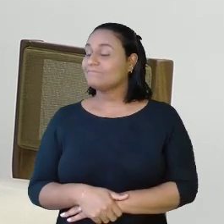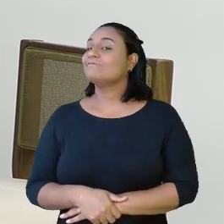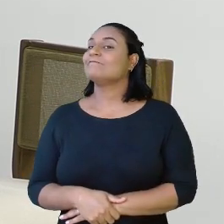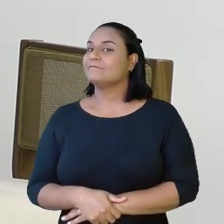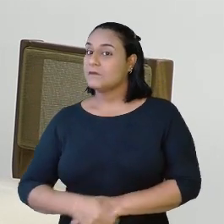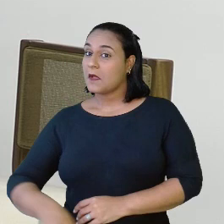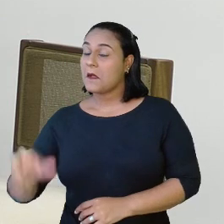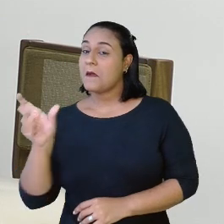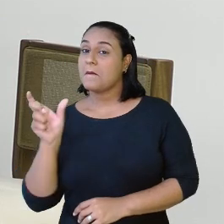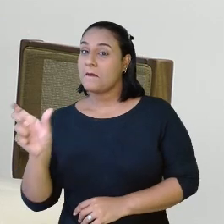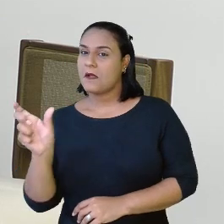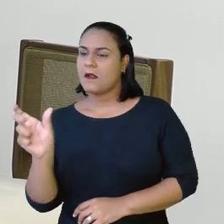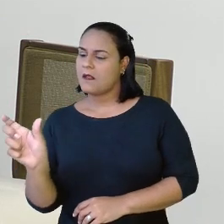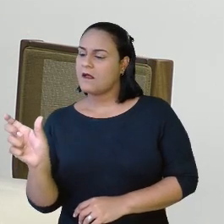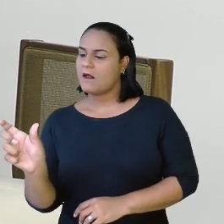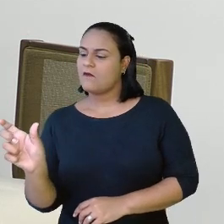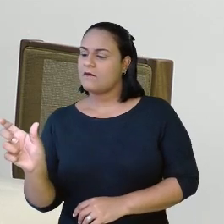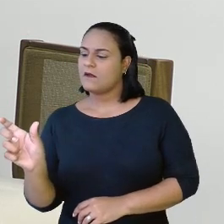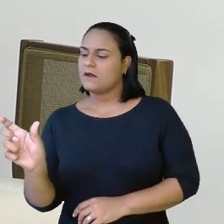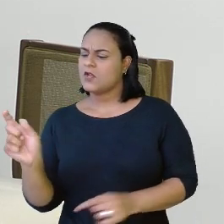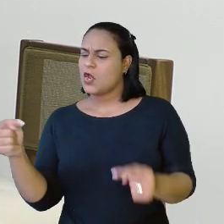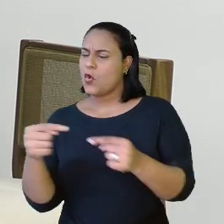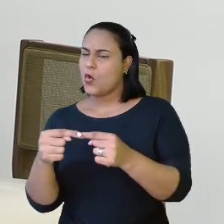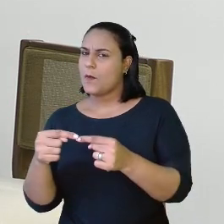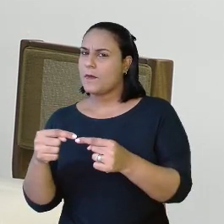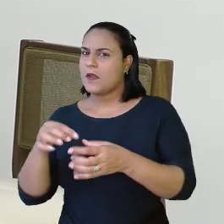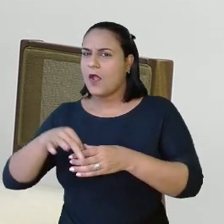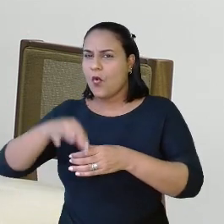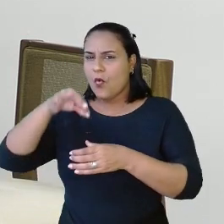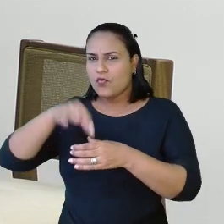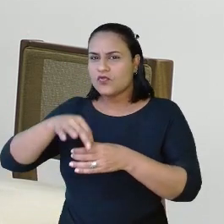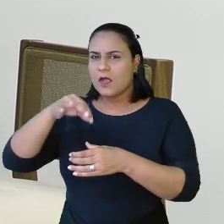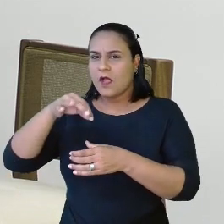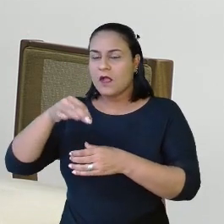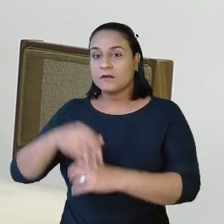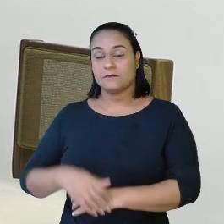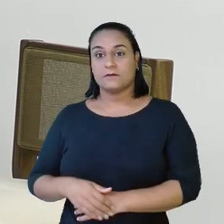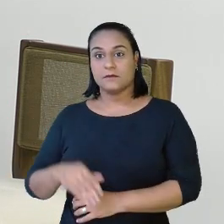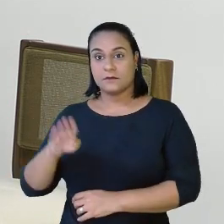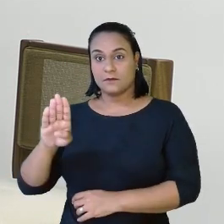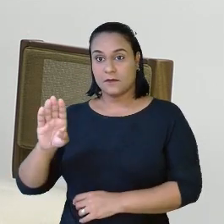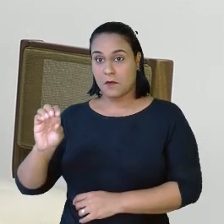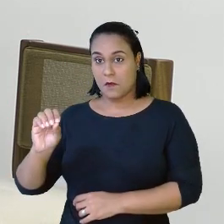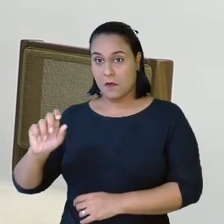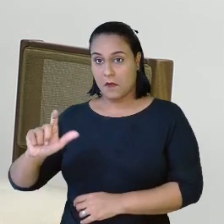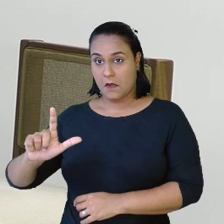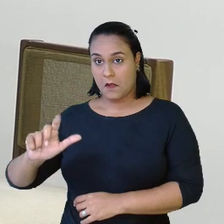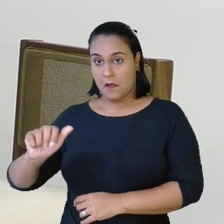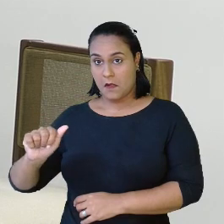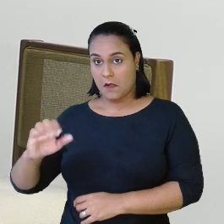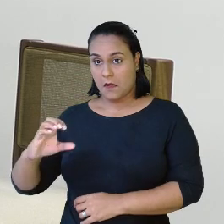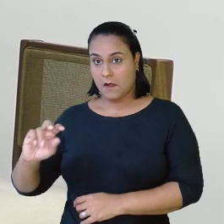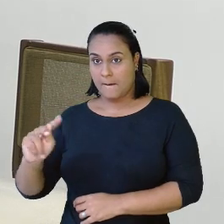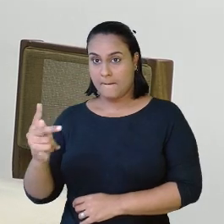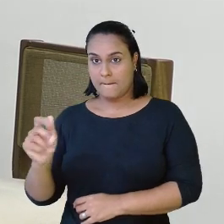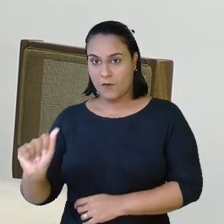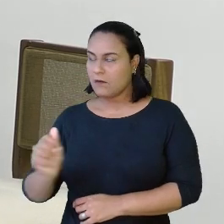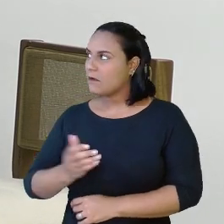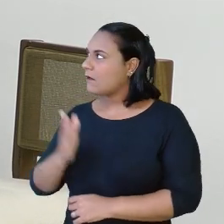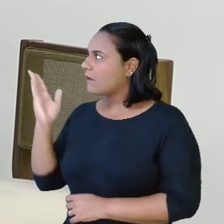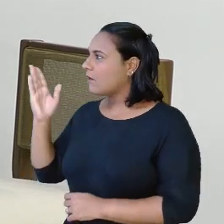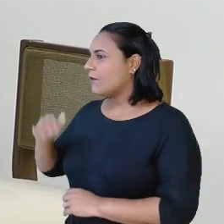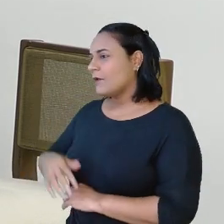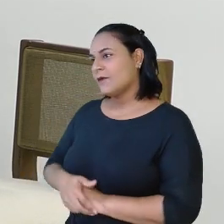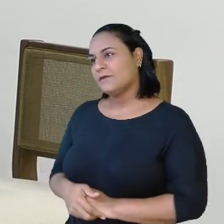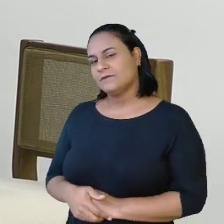fica muito bem com chá. Palavra bolacha. Bolacha. Não é?